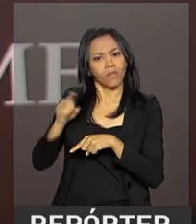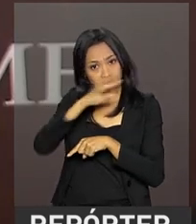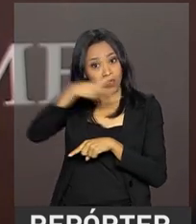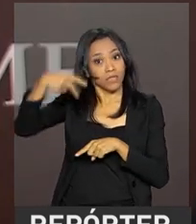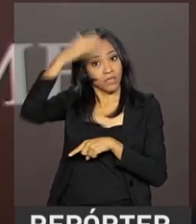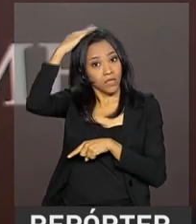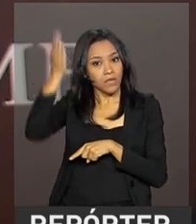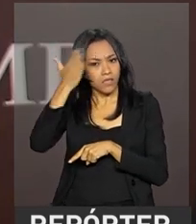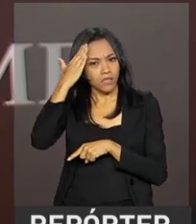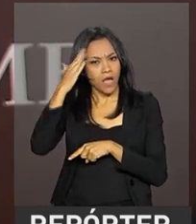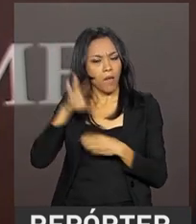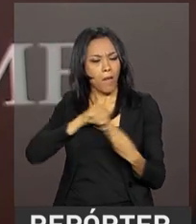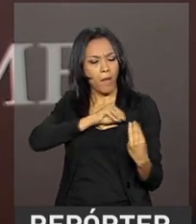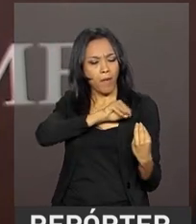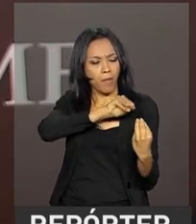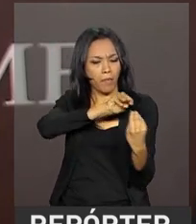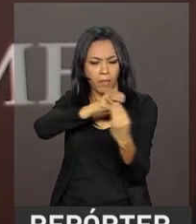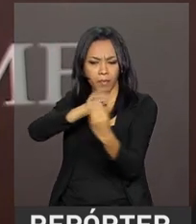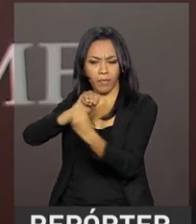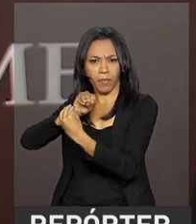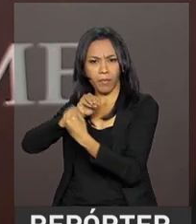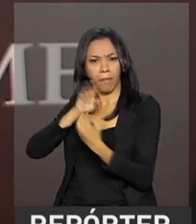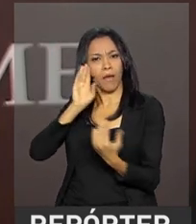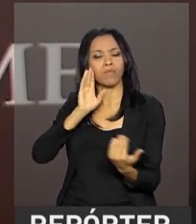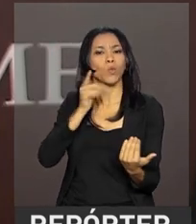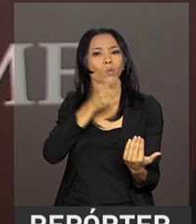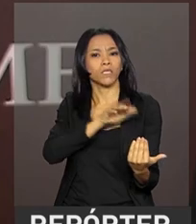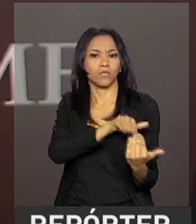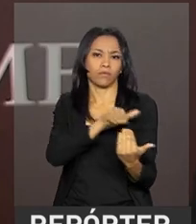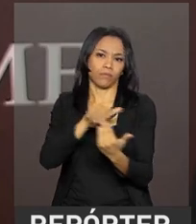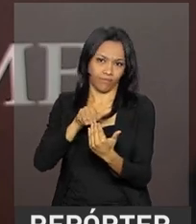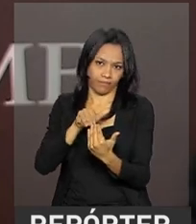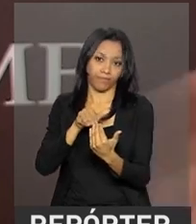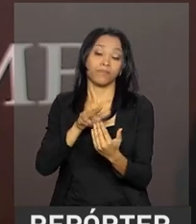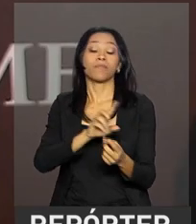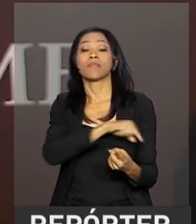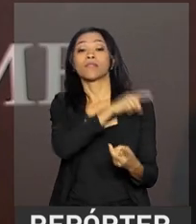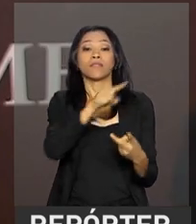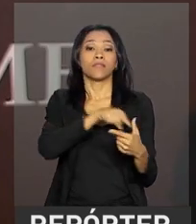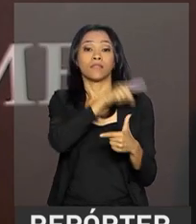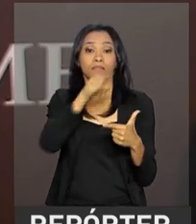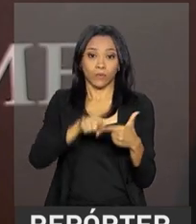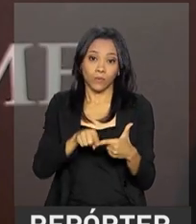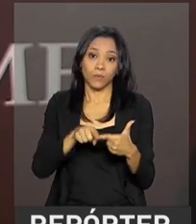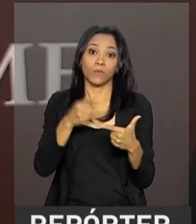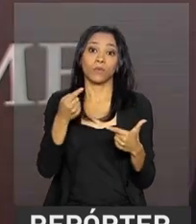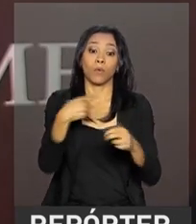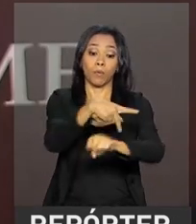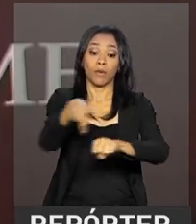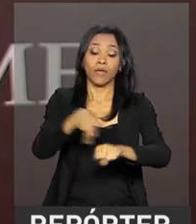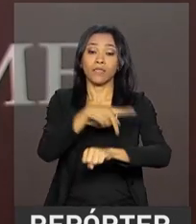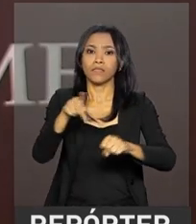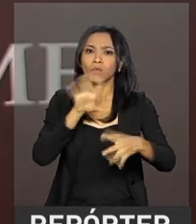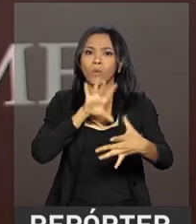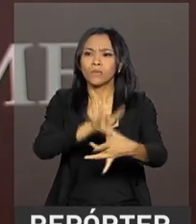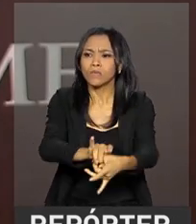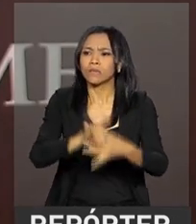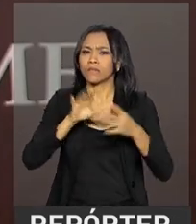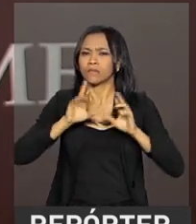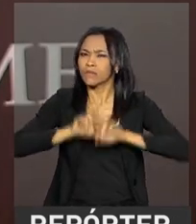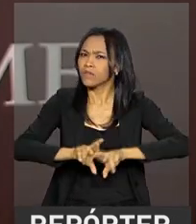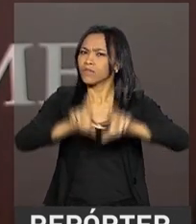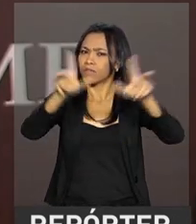de busca de entendimento. Em segundo lugar, o ambiente no país mudou muito com relação